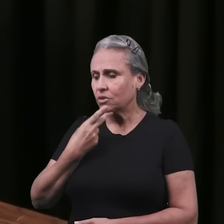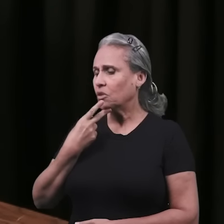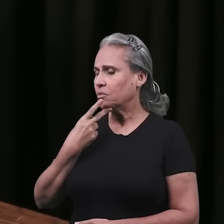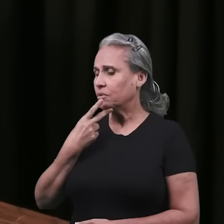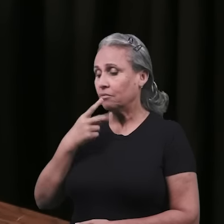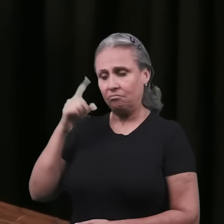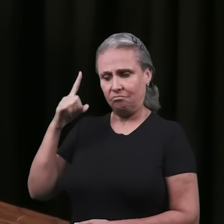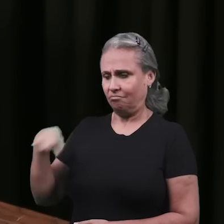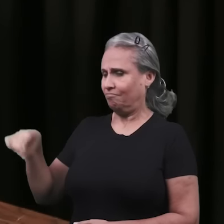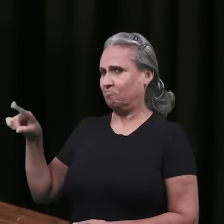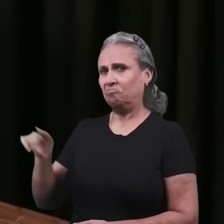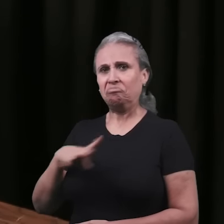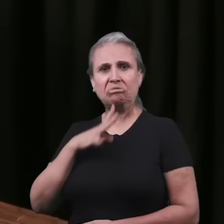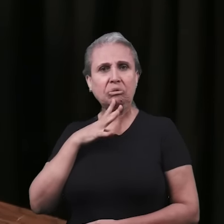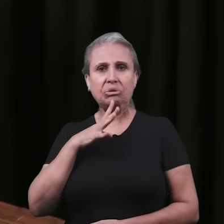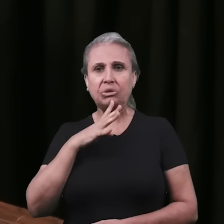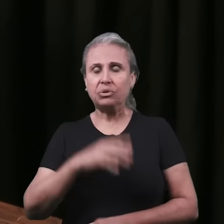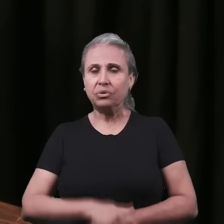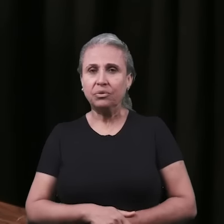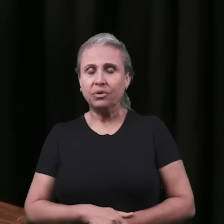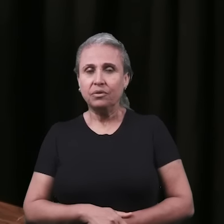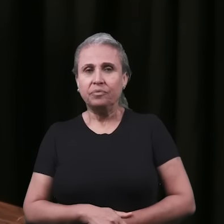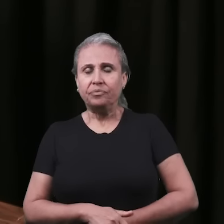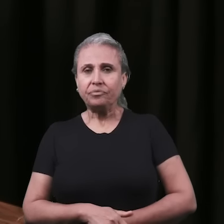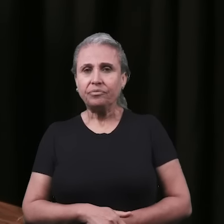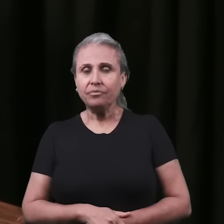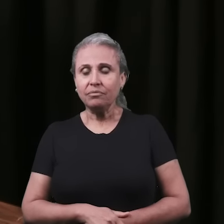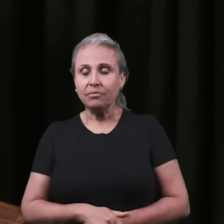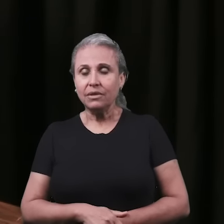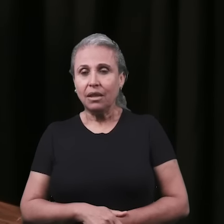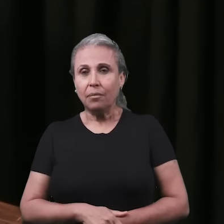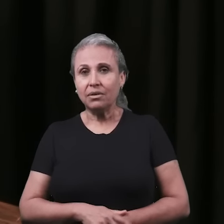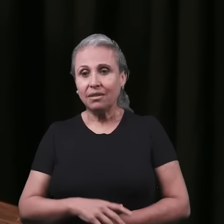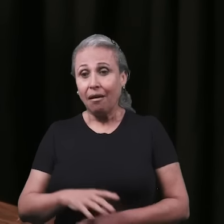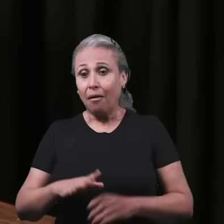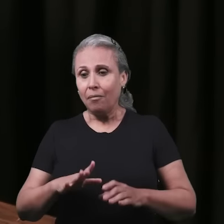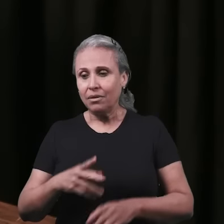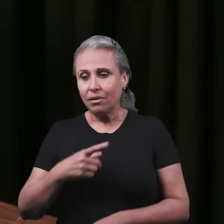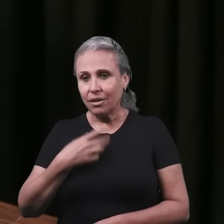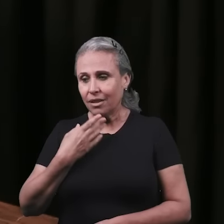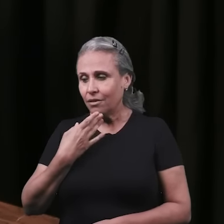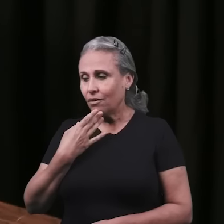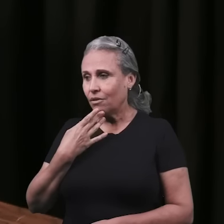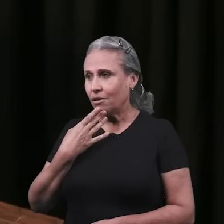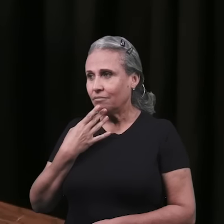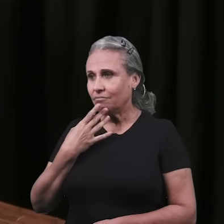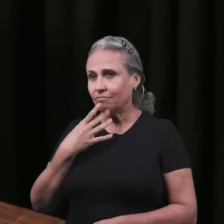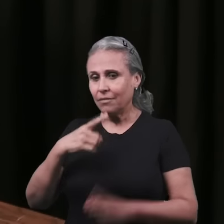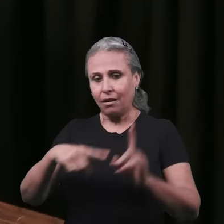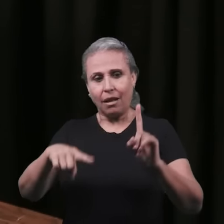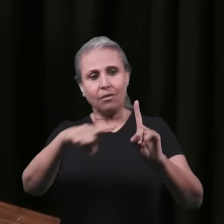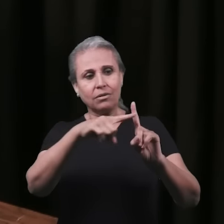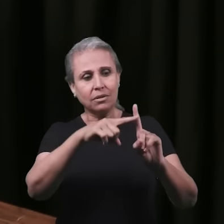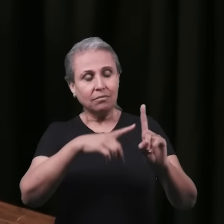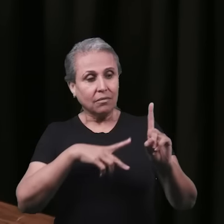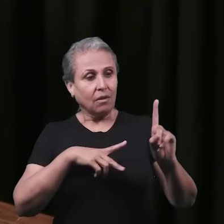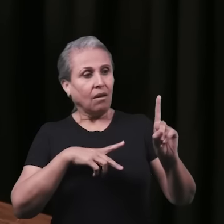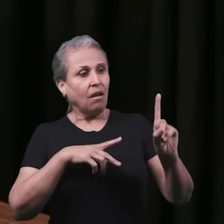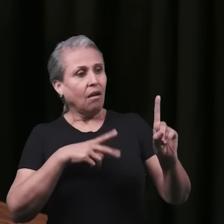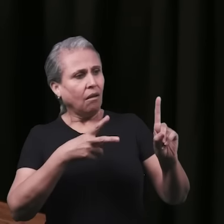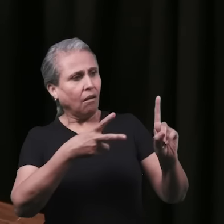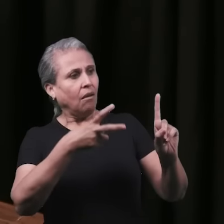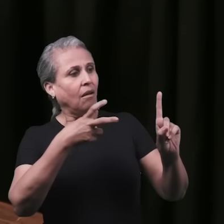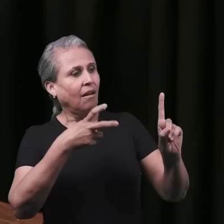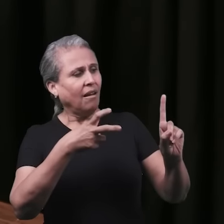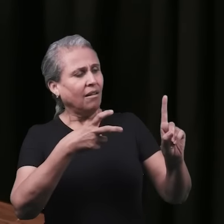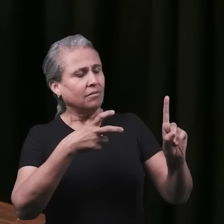Jesus e de fato o conhece, ele chora amargamente, não de remorso, mas de